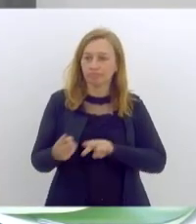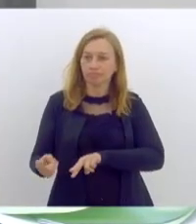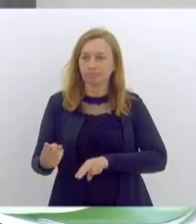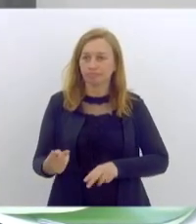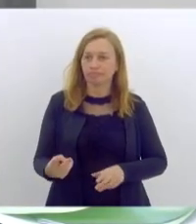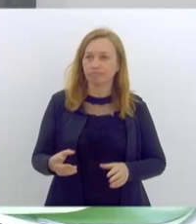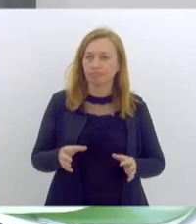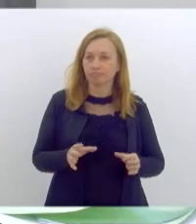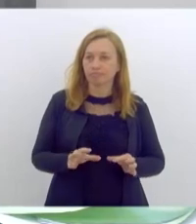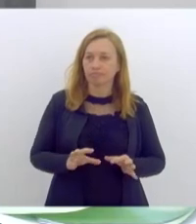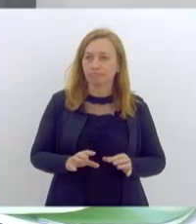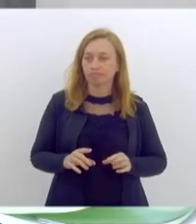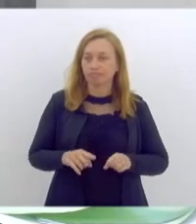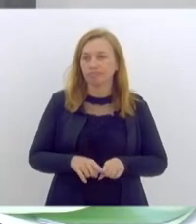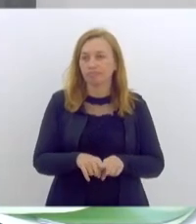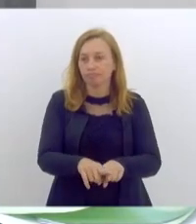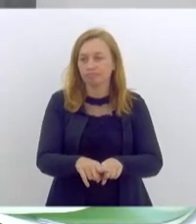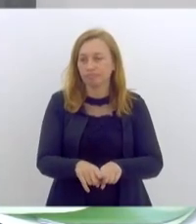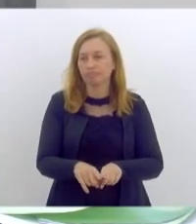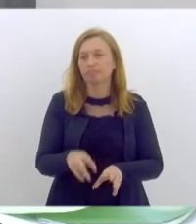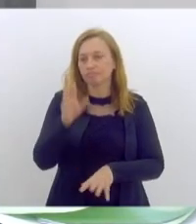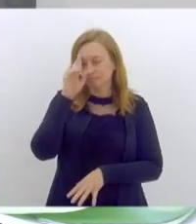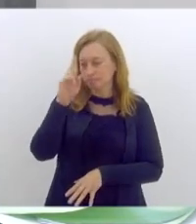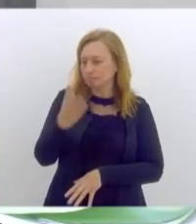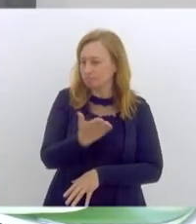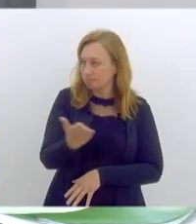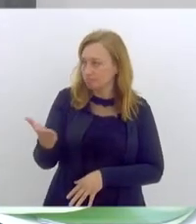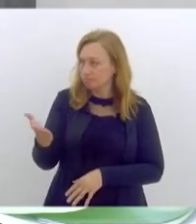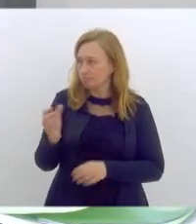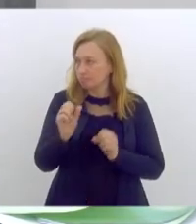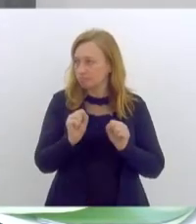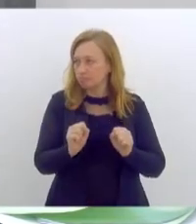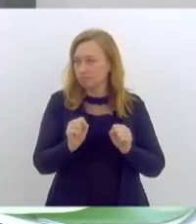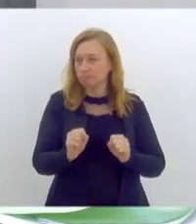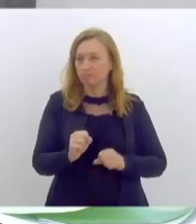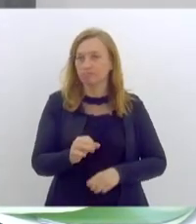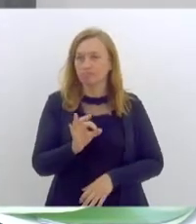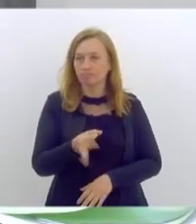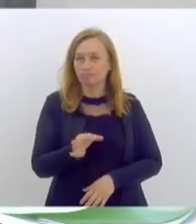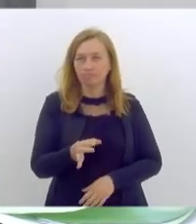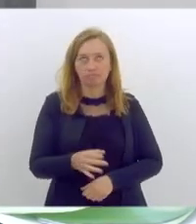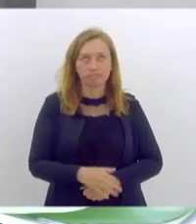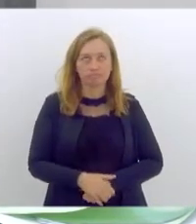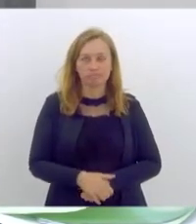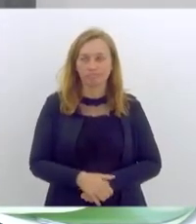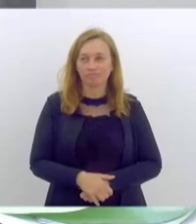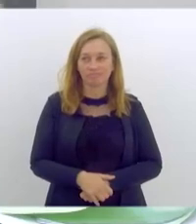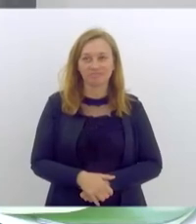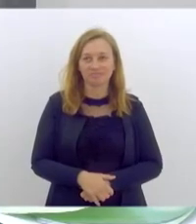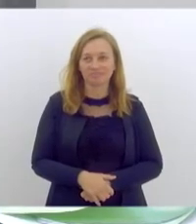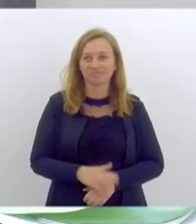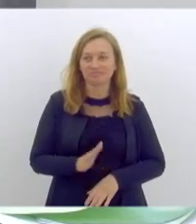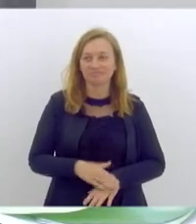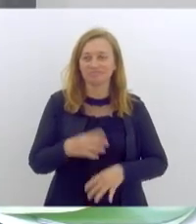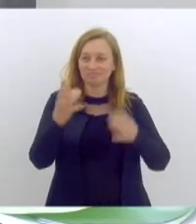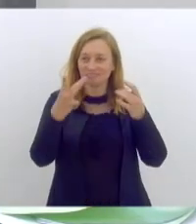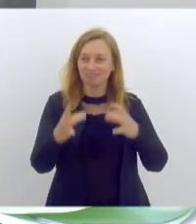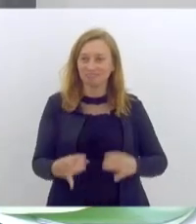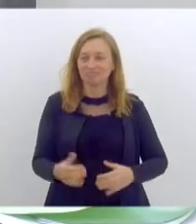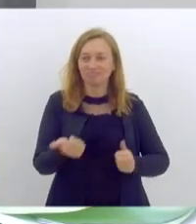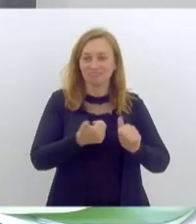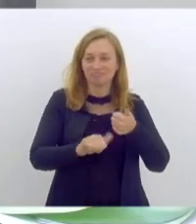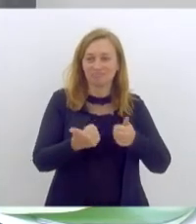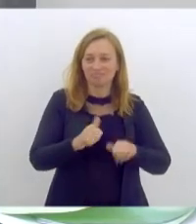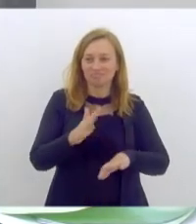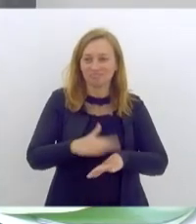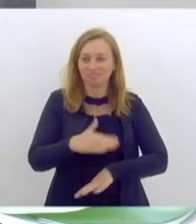nessa direção porque aí o senhor poderão de fato com as coisas mais bem definidas avaliar melhor